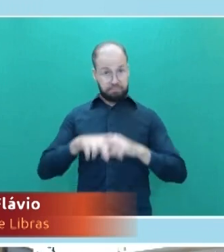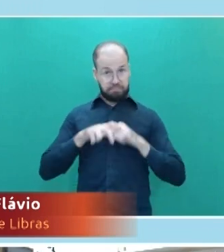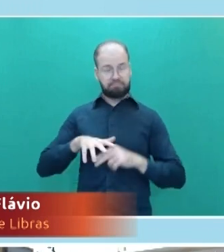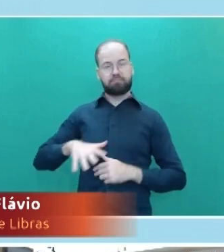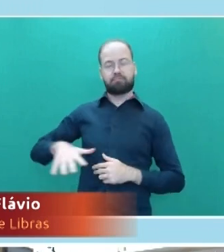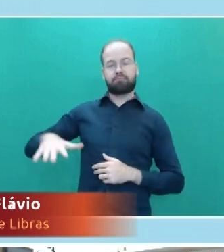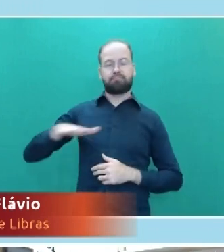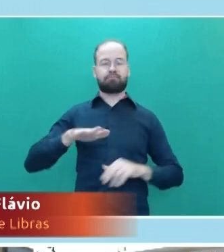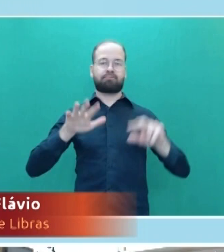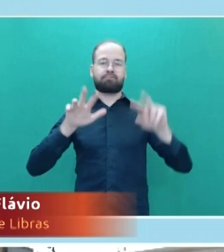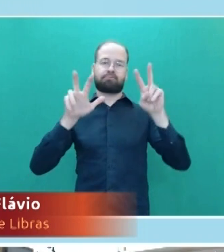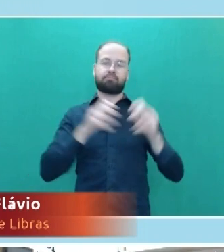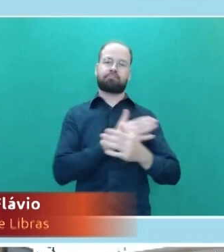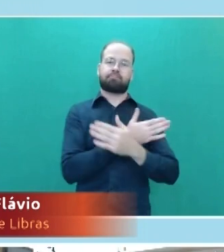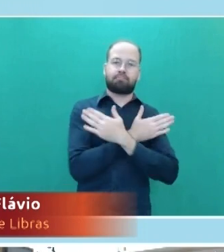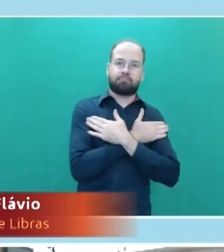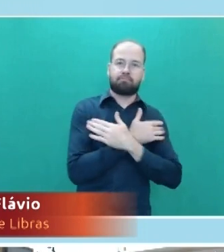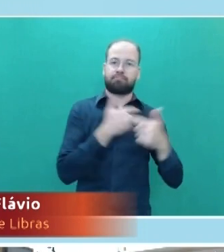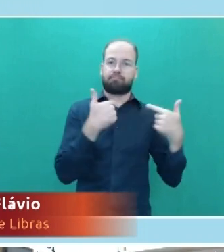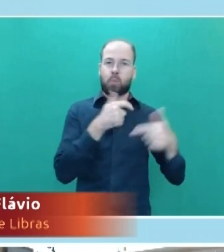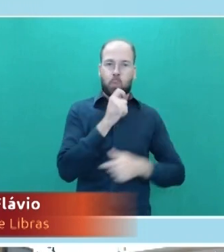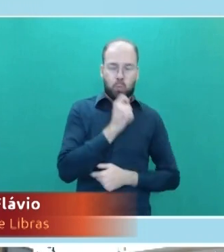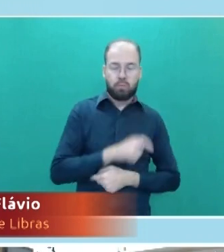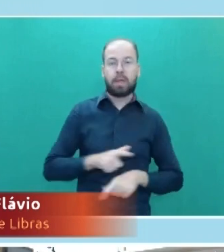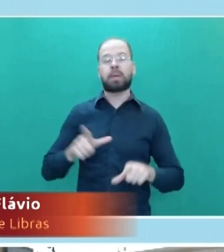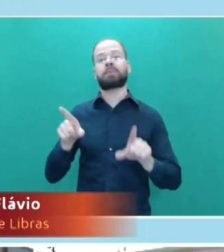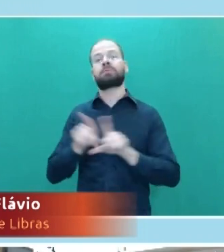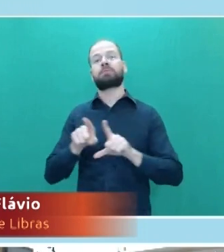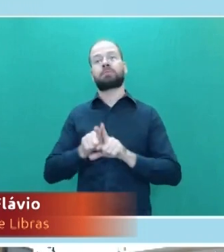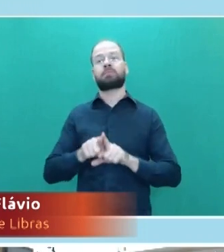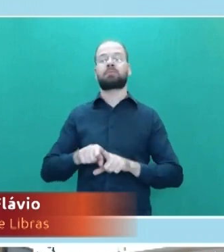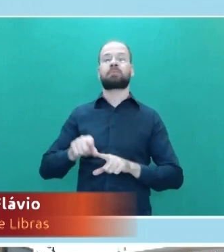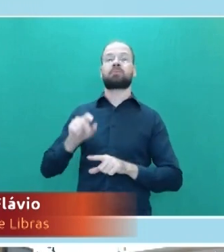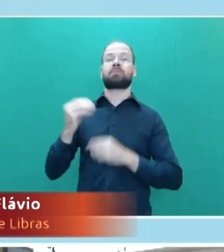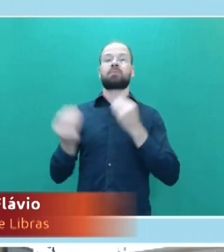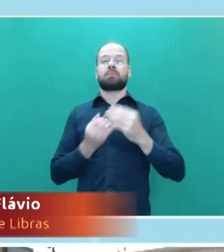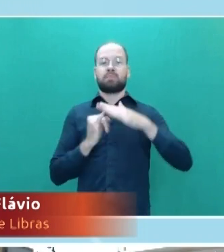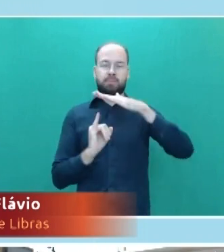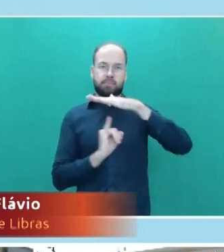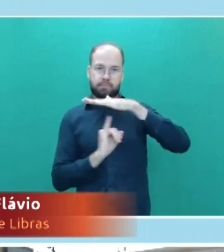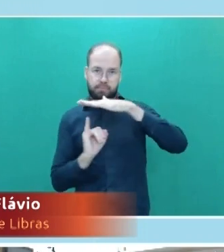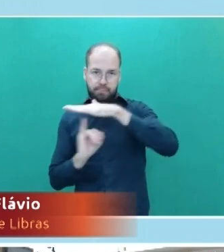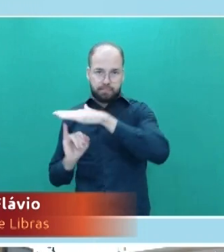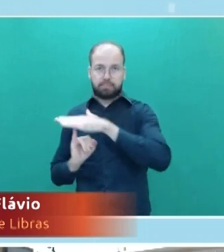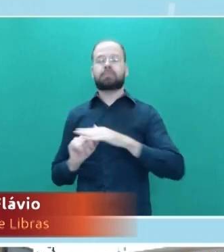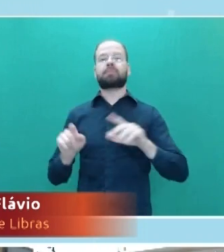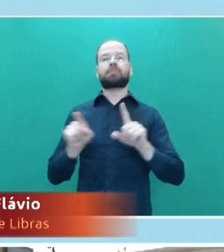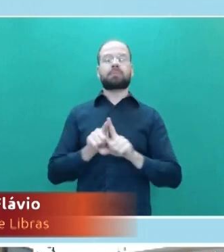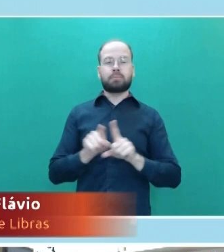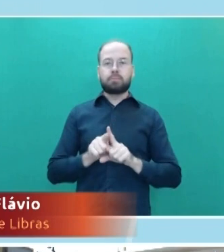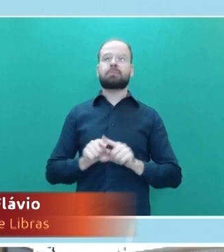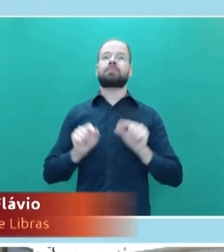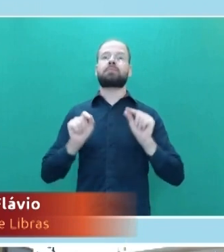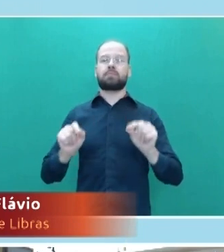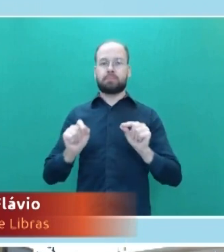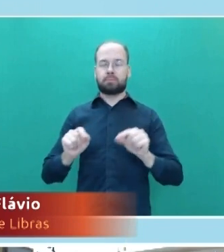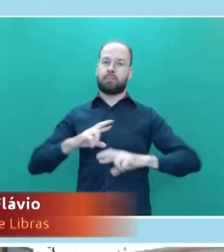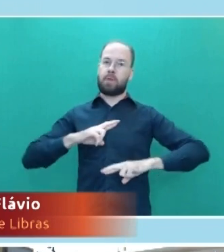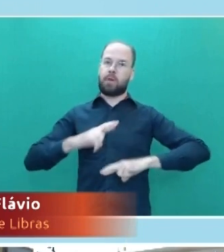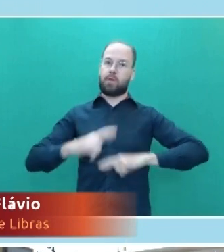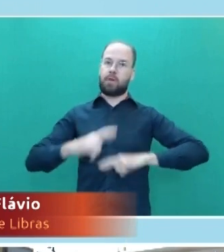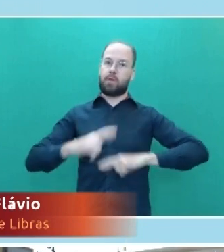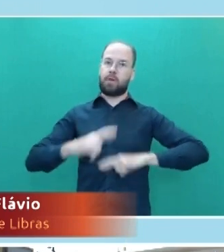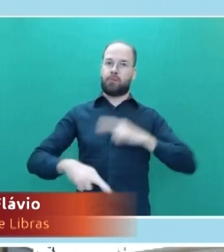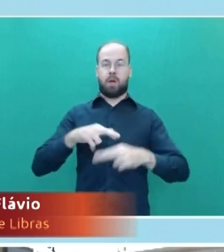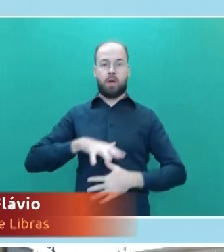do desemprego, também sobre informalidade e as recentes reformas na área trabalhista.